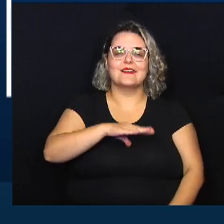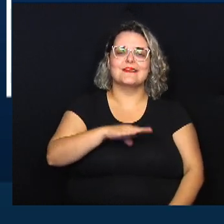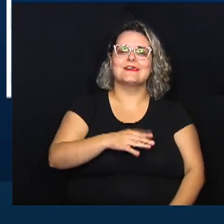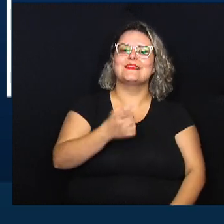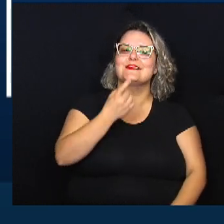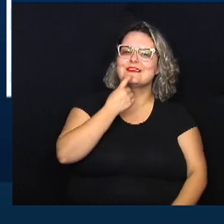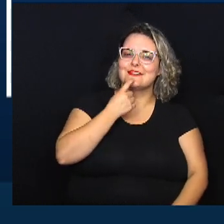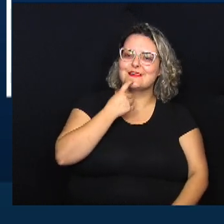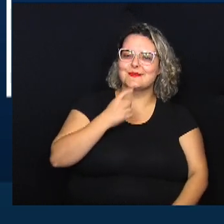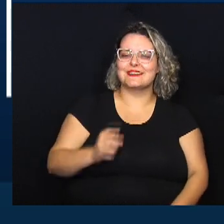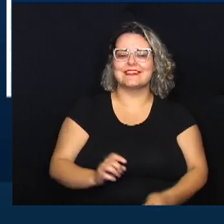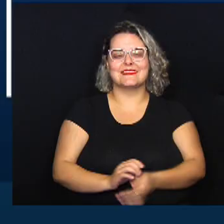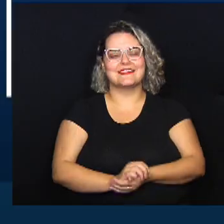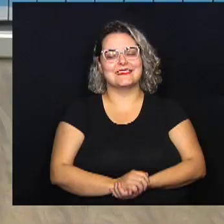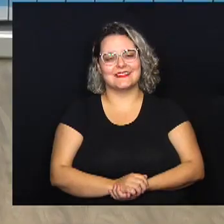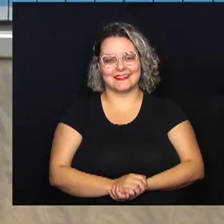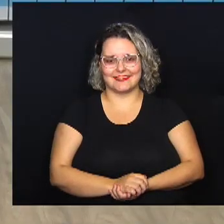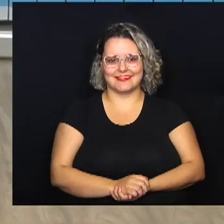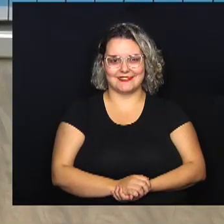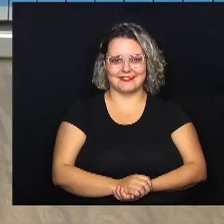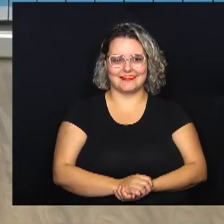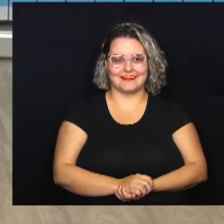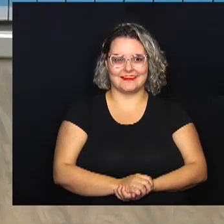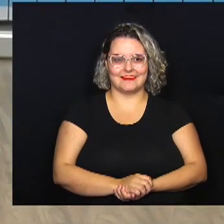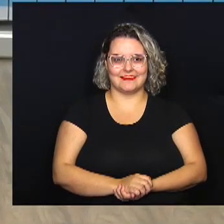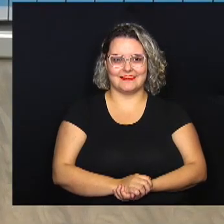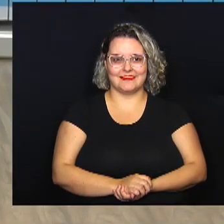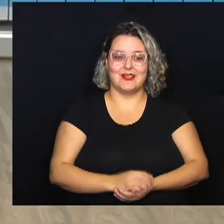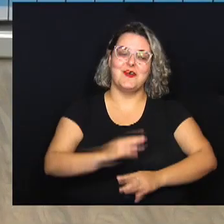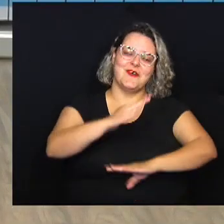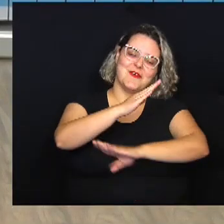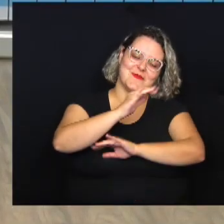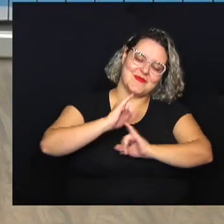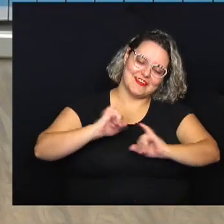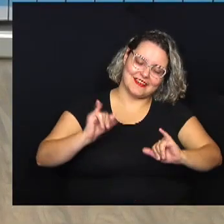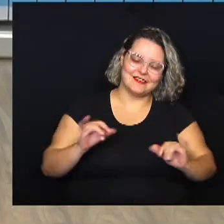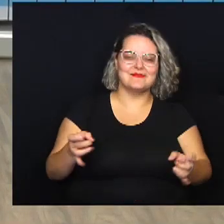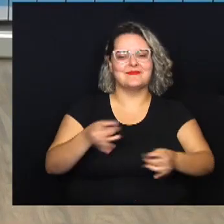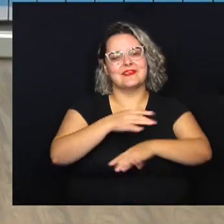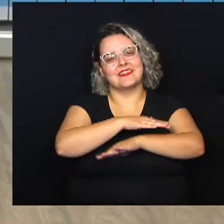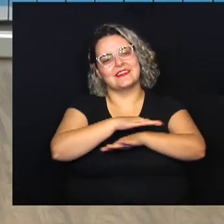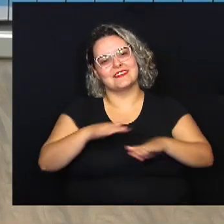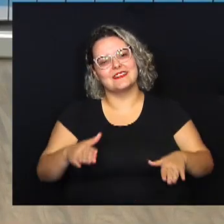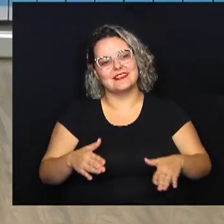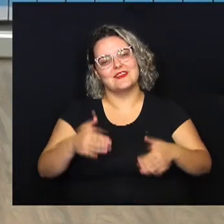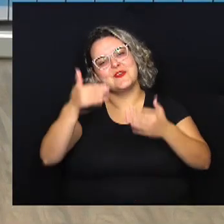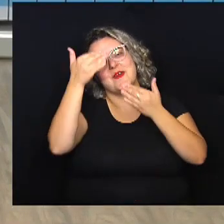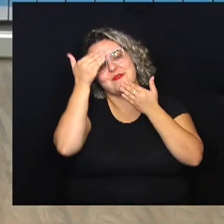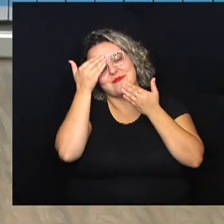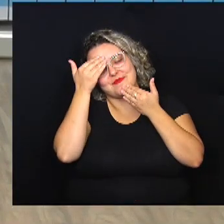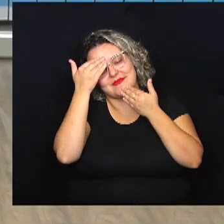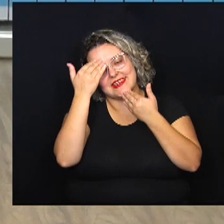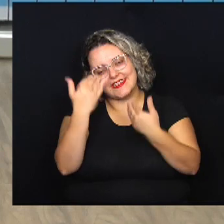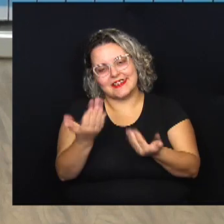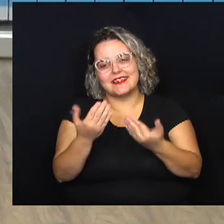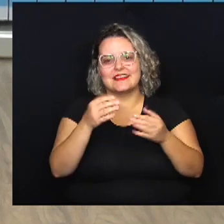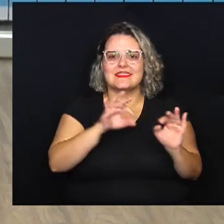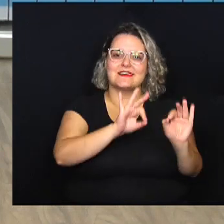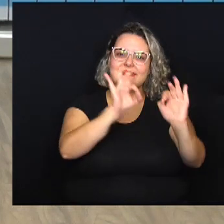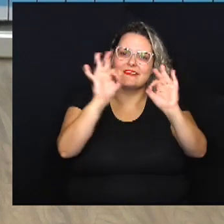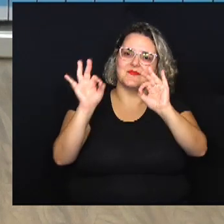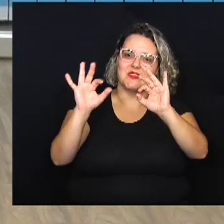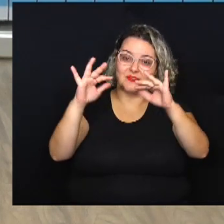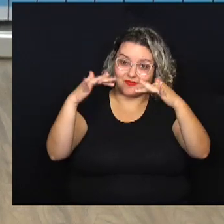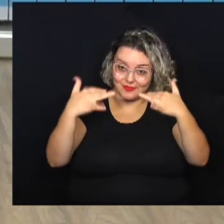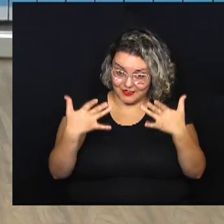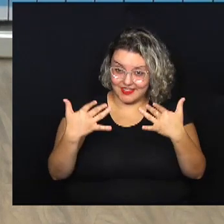na cidade de Campinas. O Câmara Notícia fica por aqui. Muito obrigado pela sua companhia,